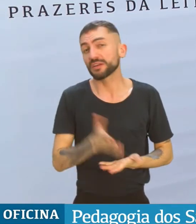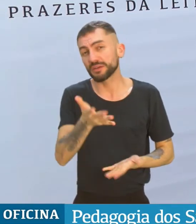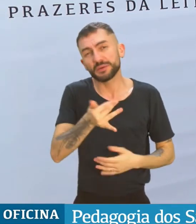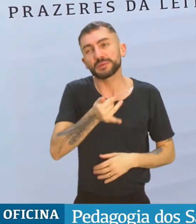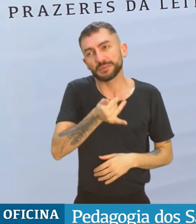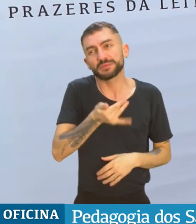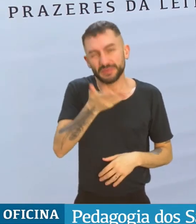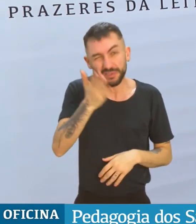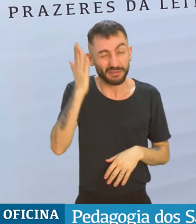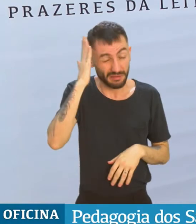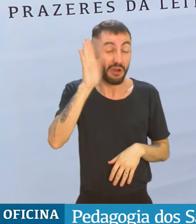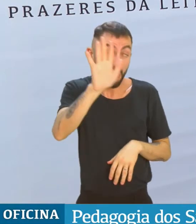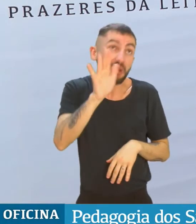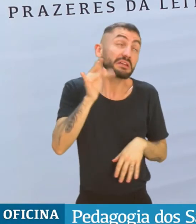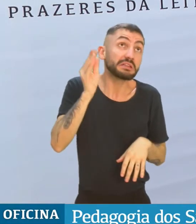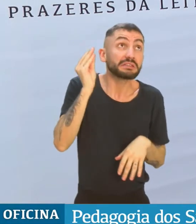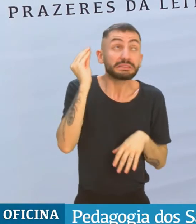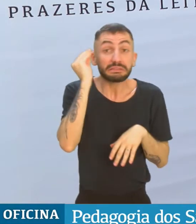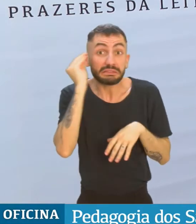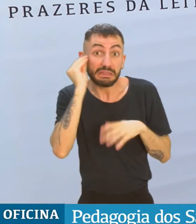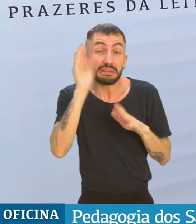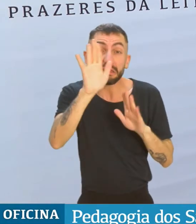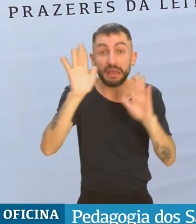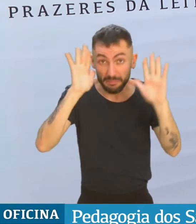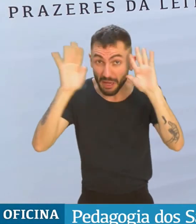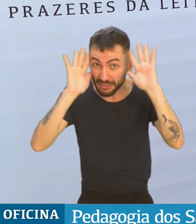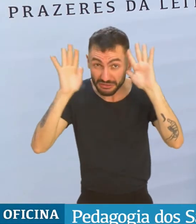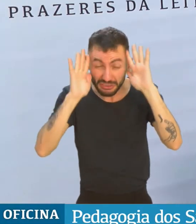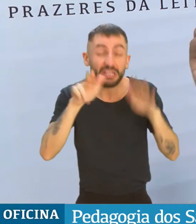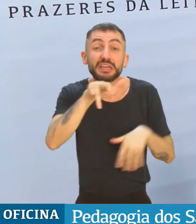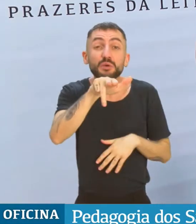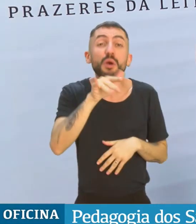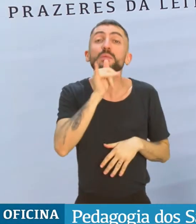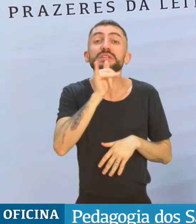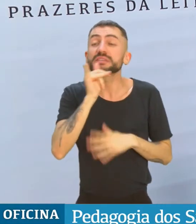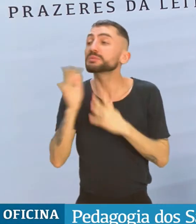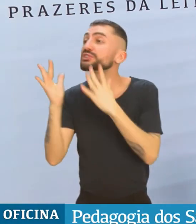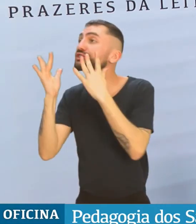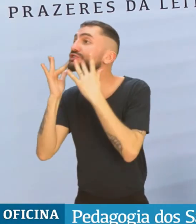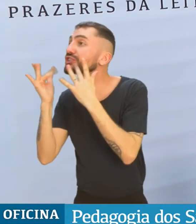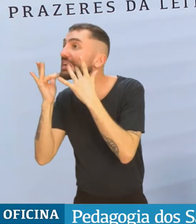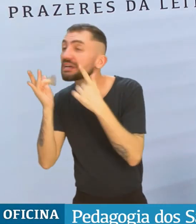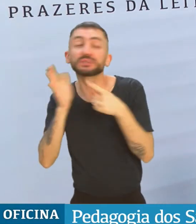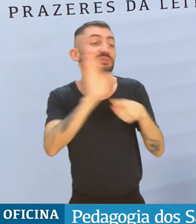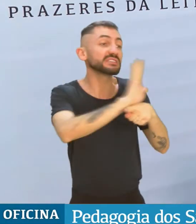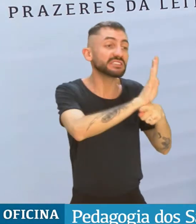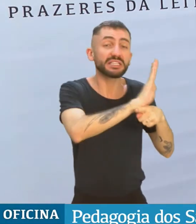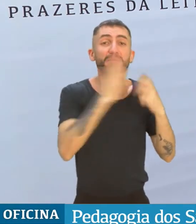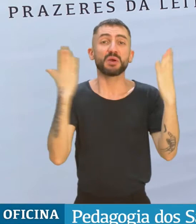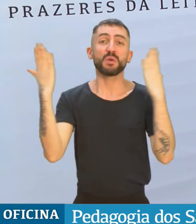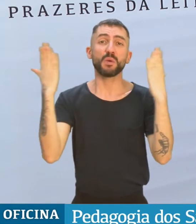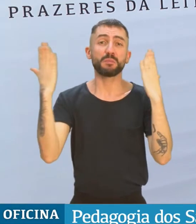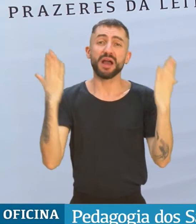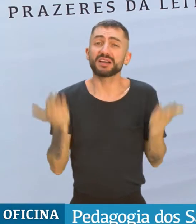reservando as semelhanças e diferenças, você querer comparar o teatro do cinema,